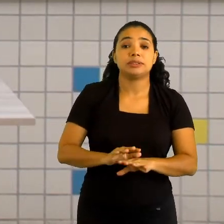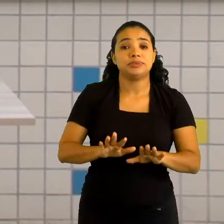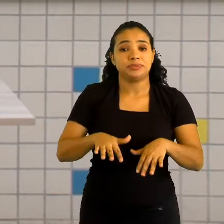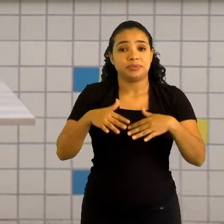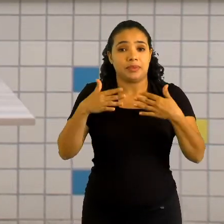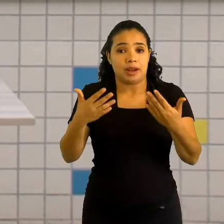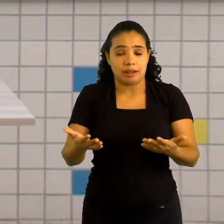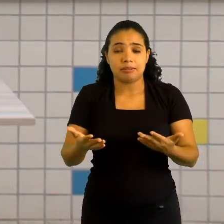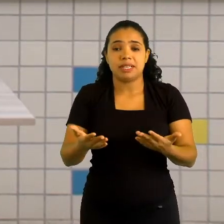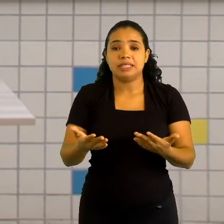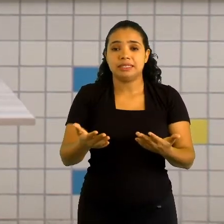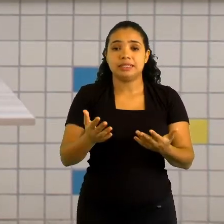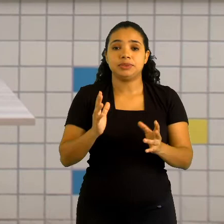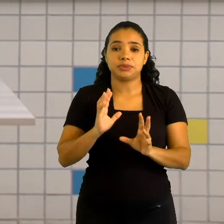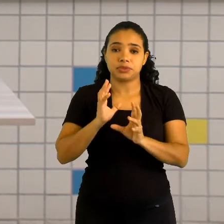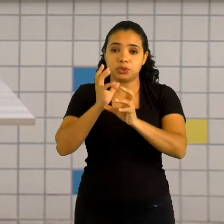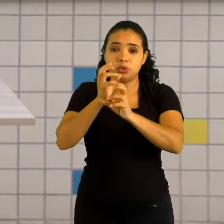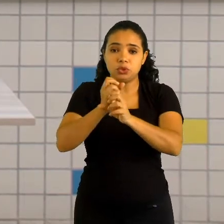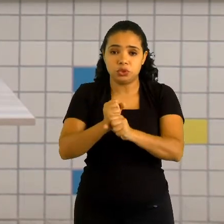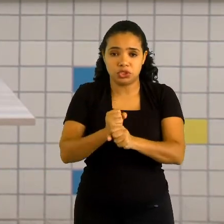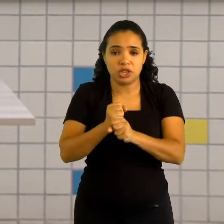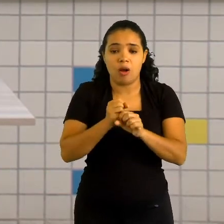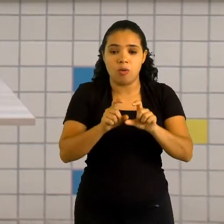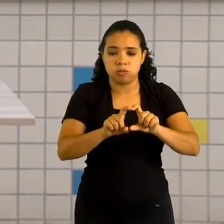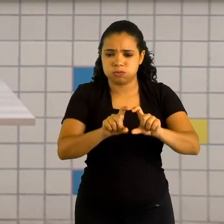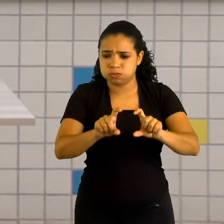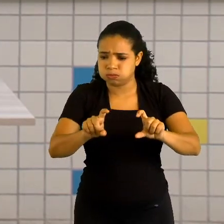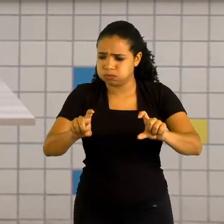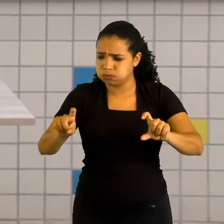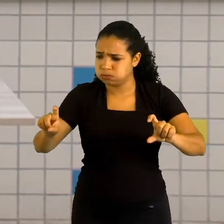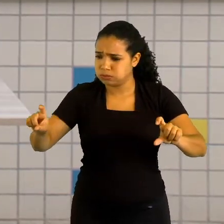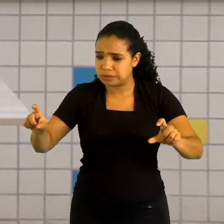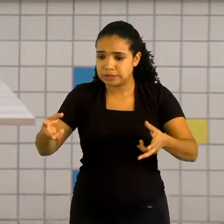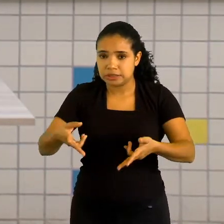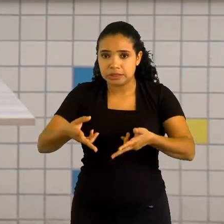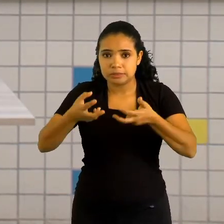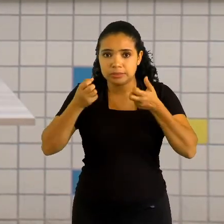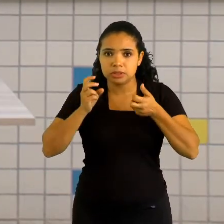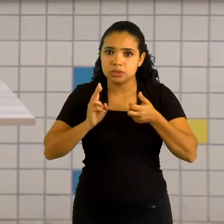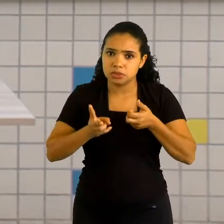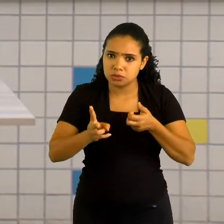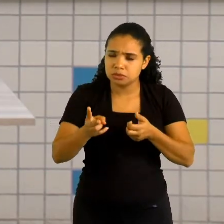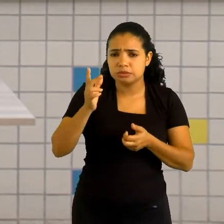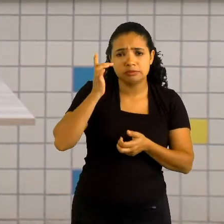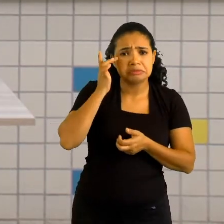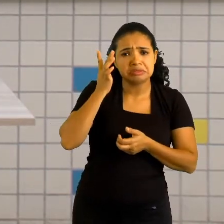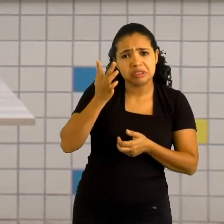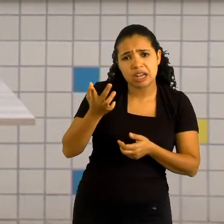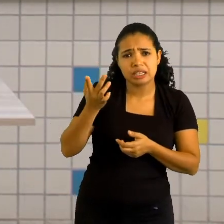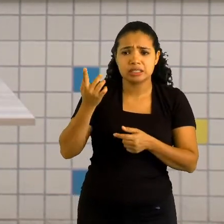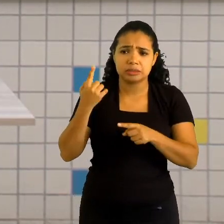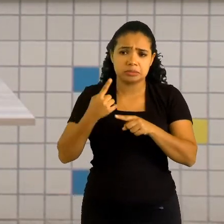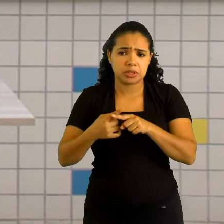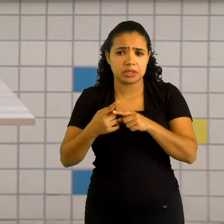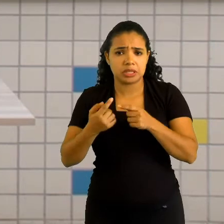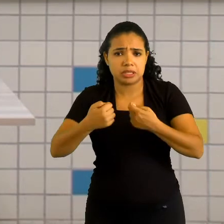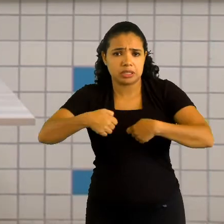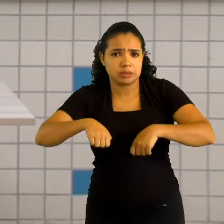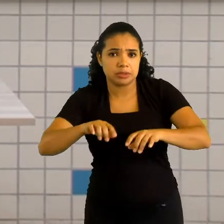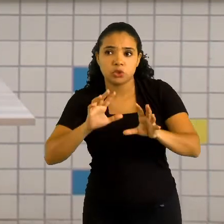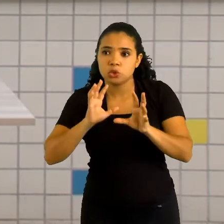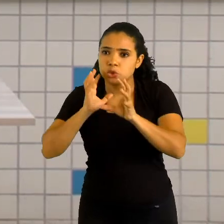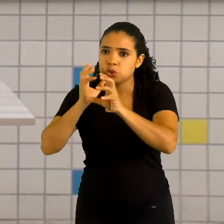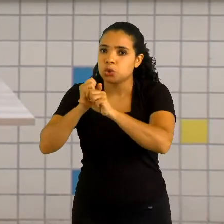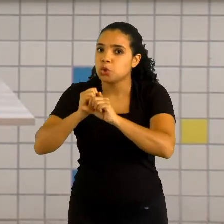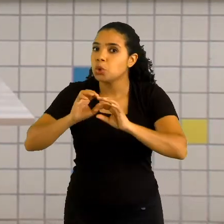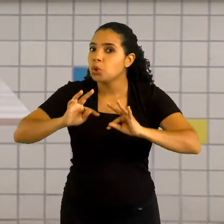quando essa quantidade de algarismos ela é maior, vocês vão perceber que continua sendo fácil, porque a gente não precisa somar tudo